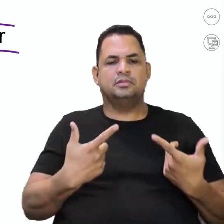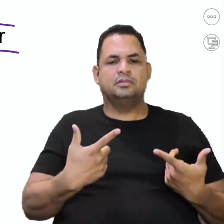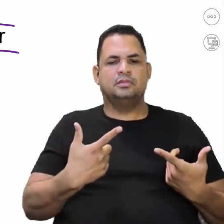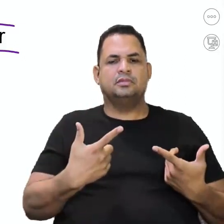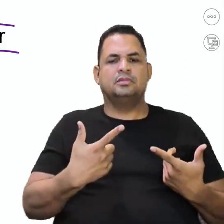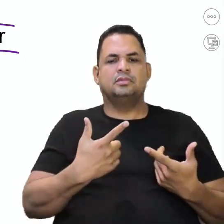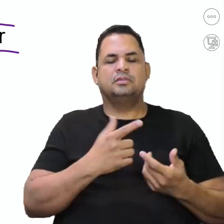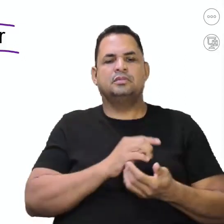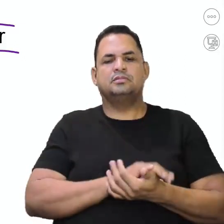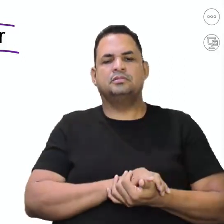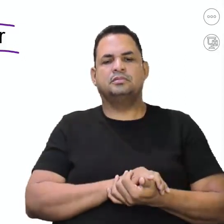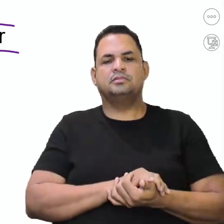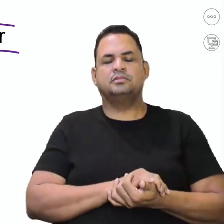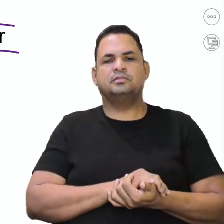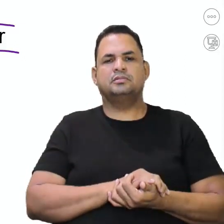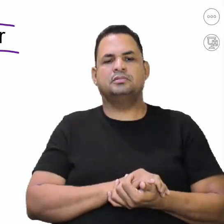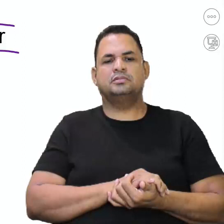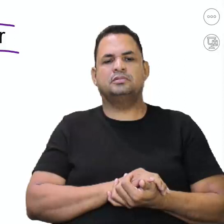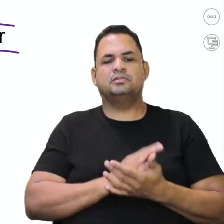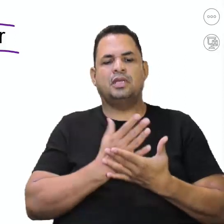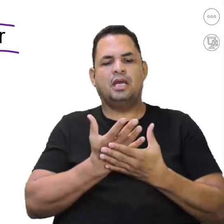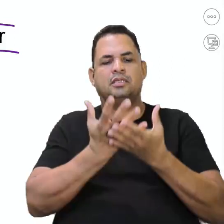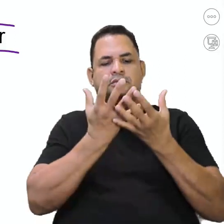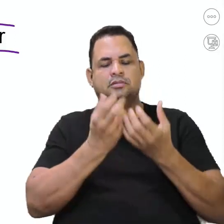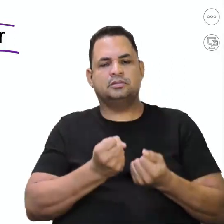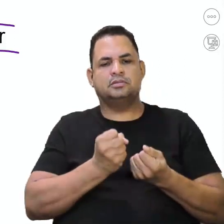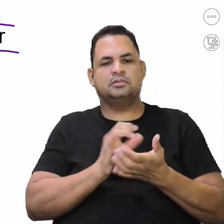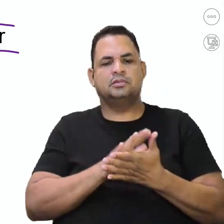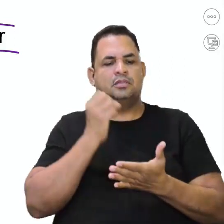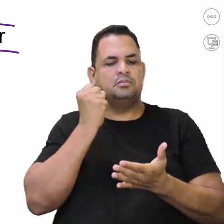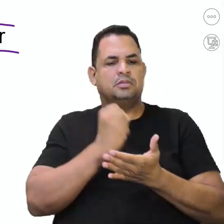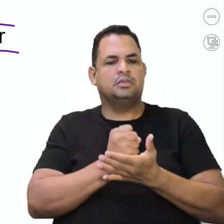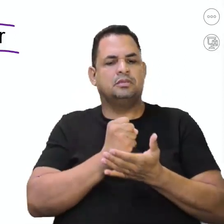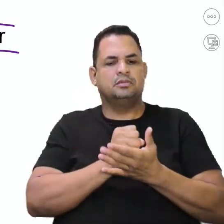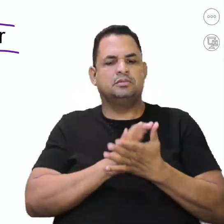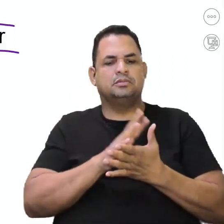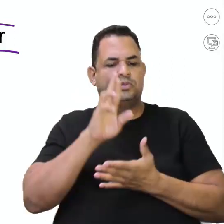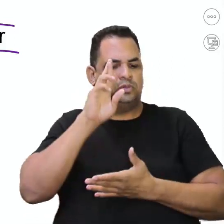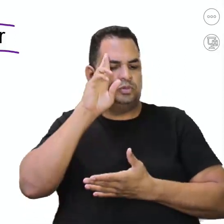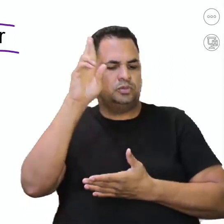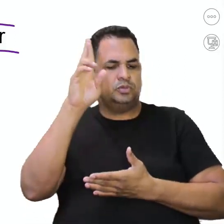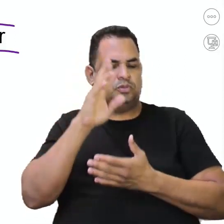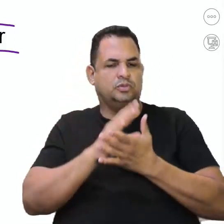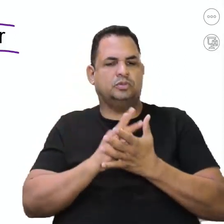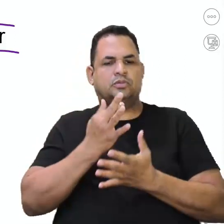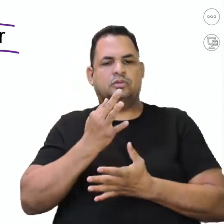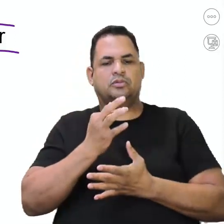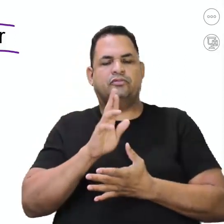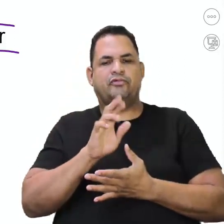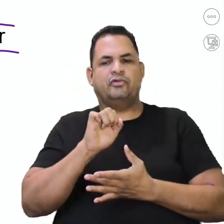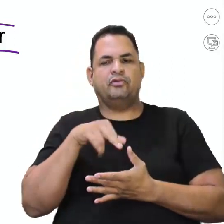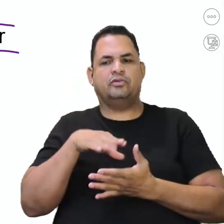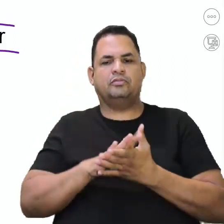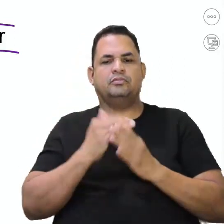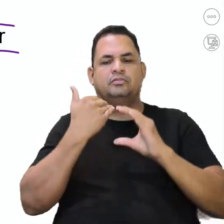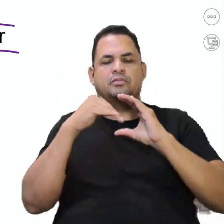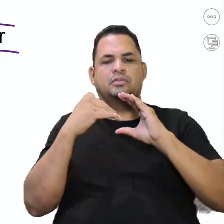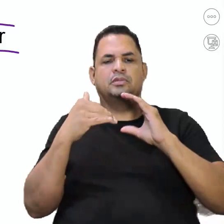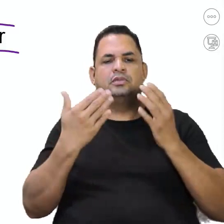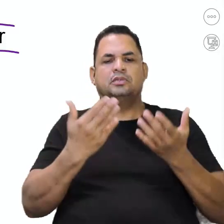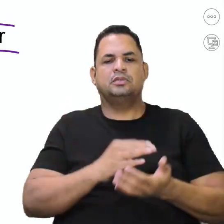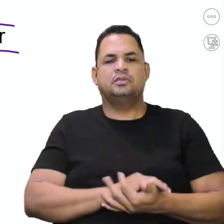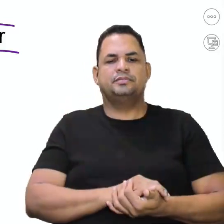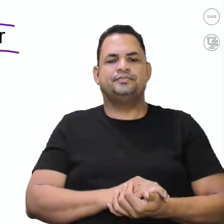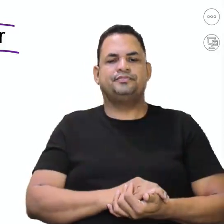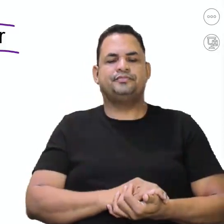precisa ser aceitada, aprovada por um moderador, o dono do Forum Post,